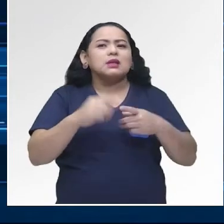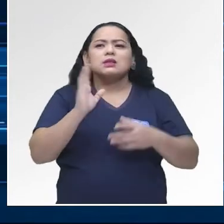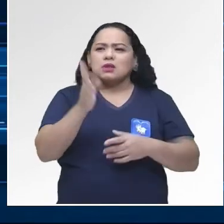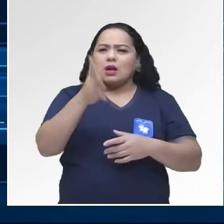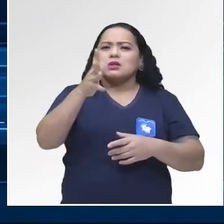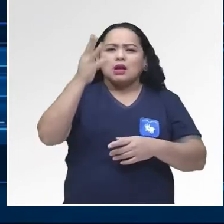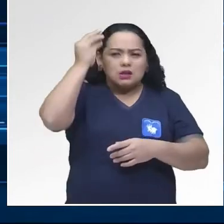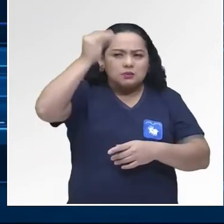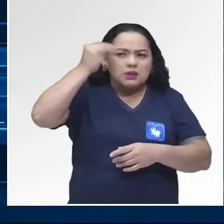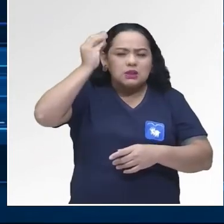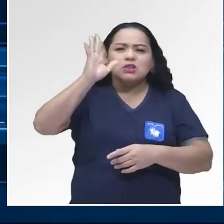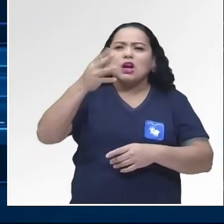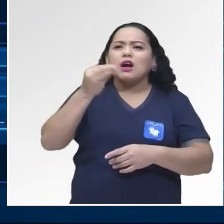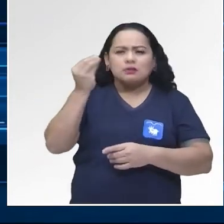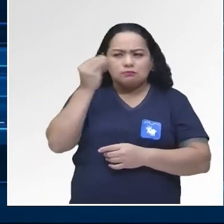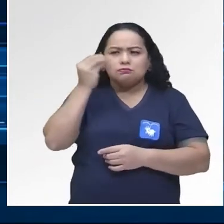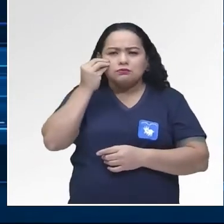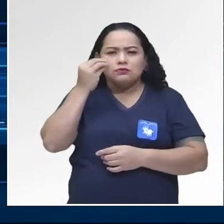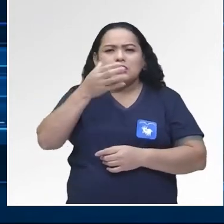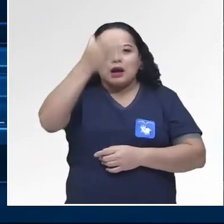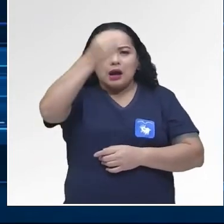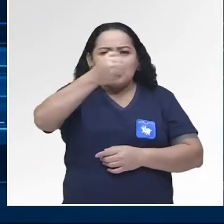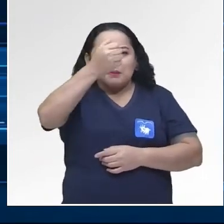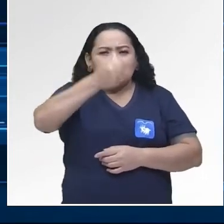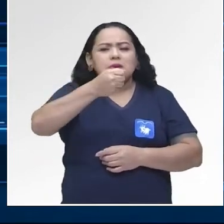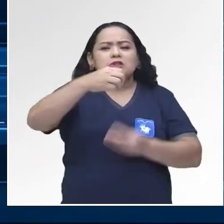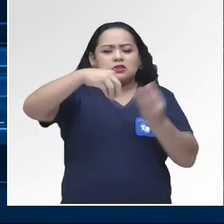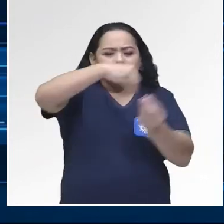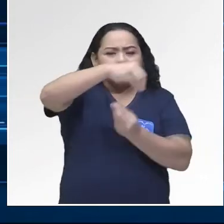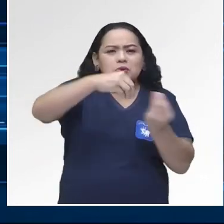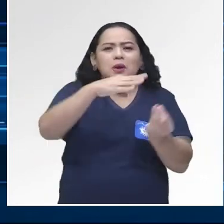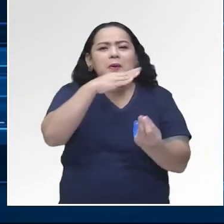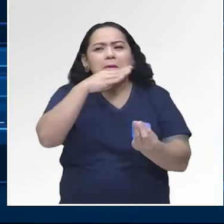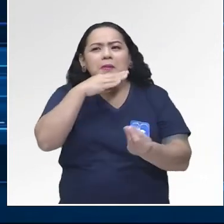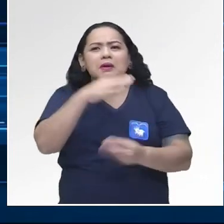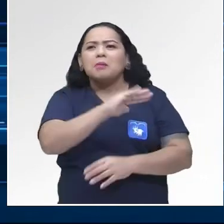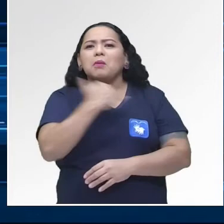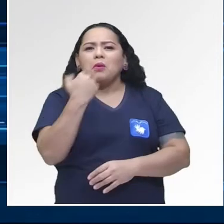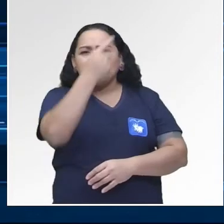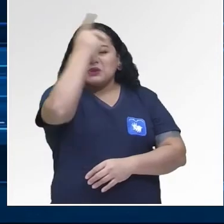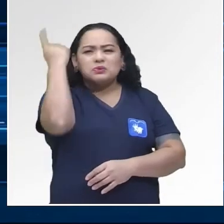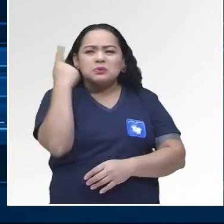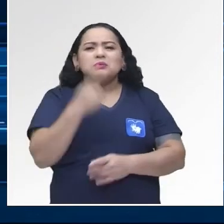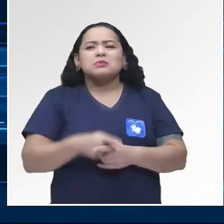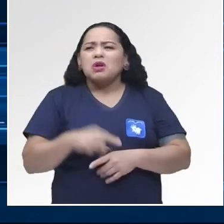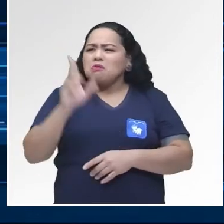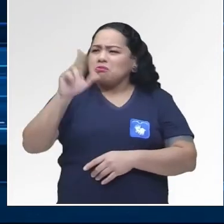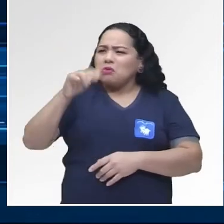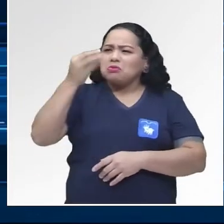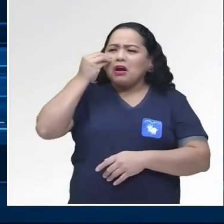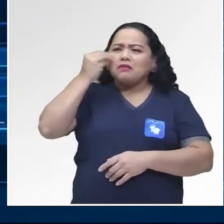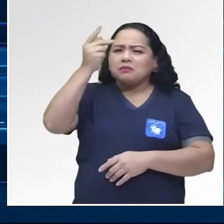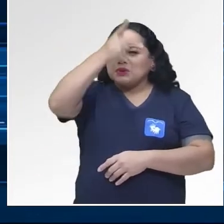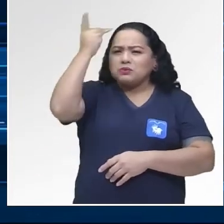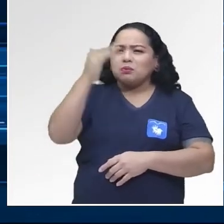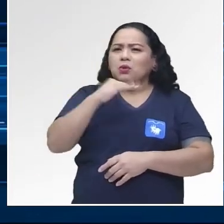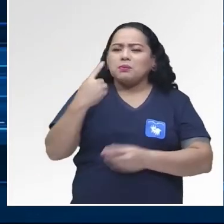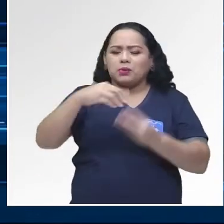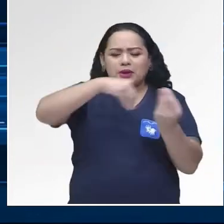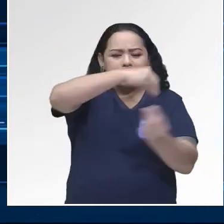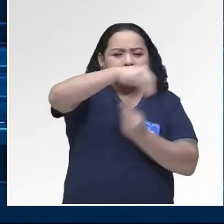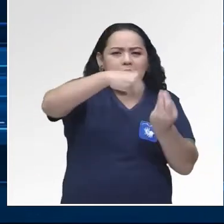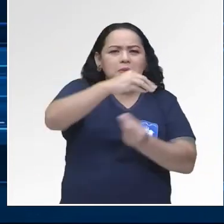experiência, já vi gente morrer tomando manga com leite. Outro diz, não, eu nunca vi ninguém morrer tomando manga com leite. Então,